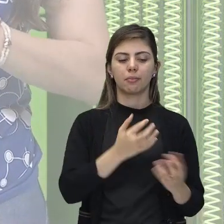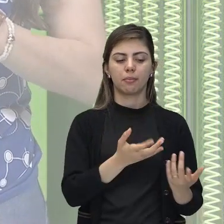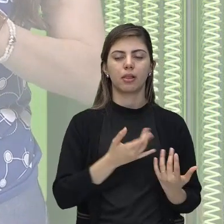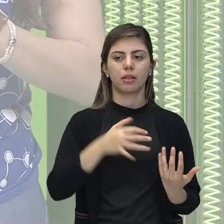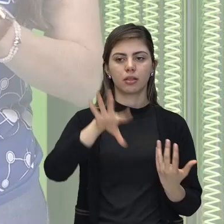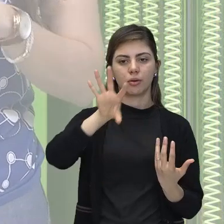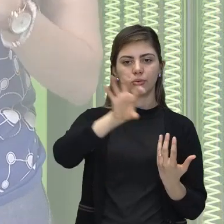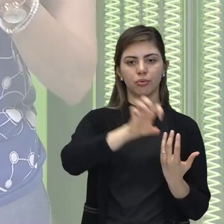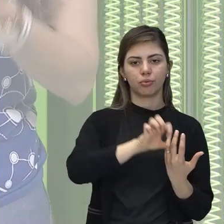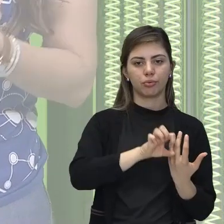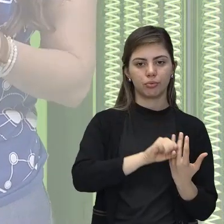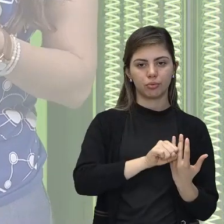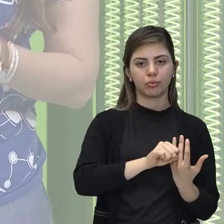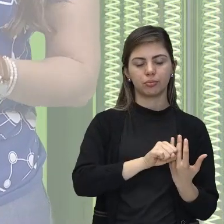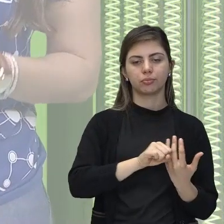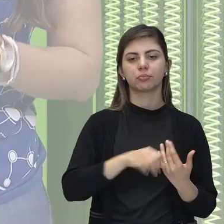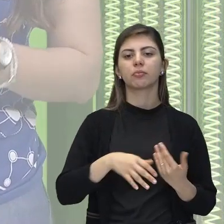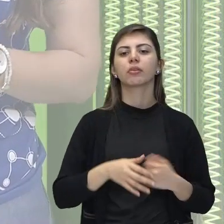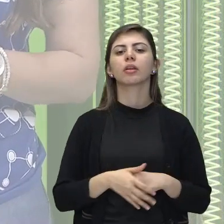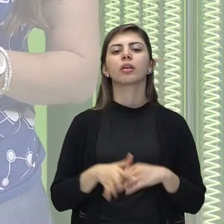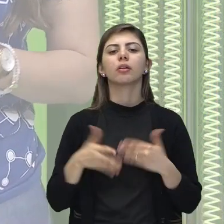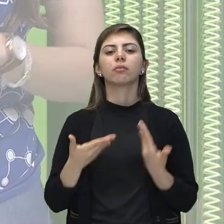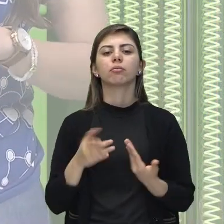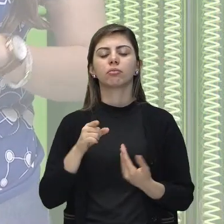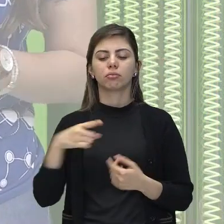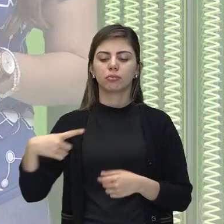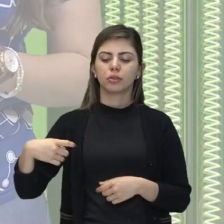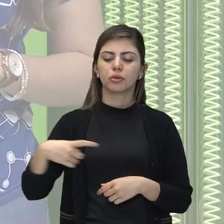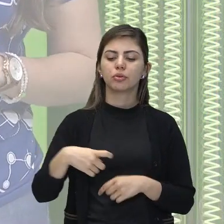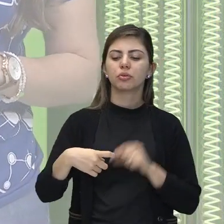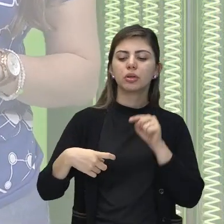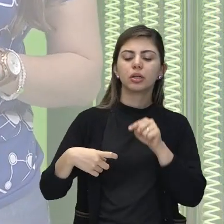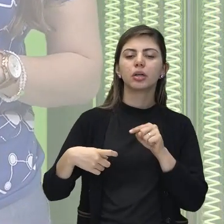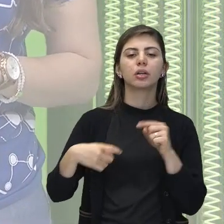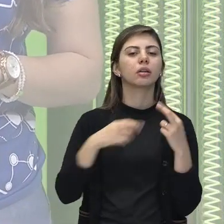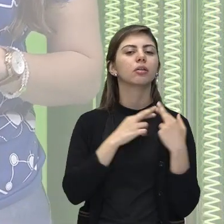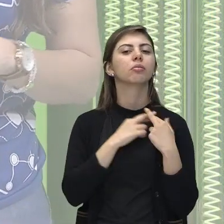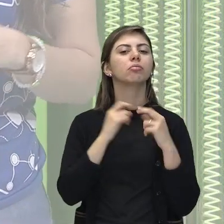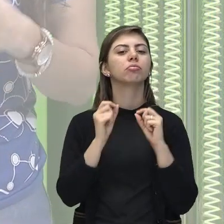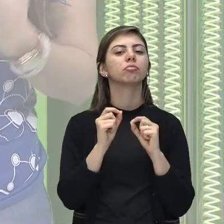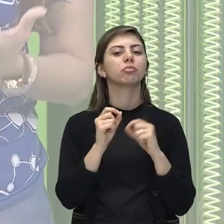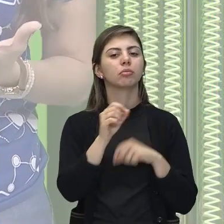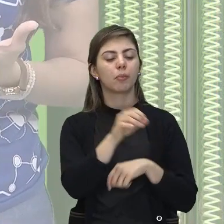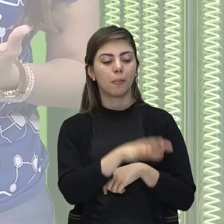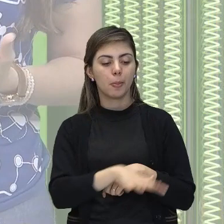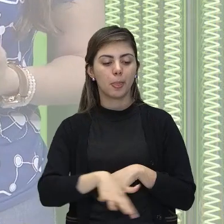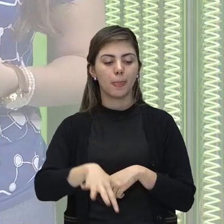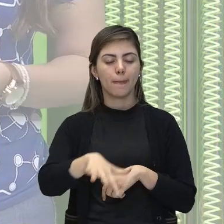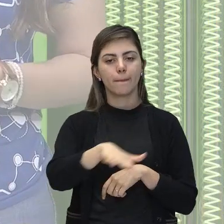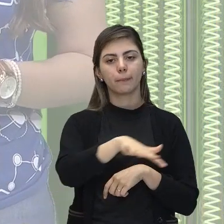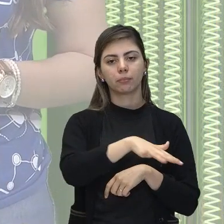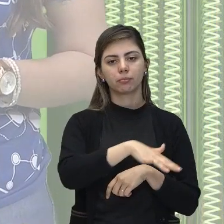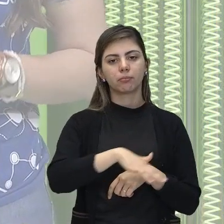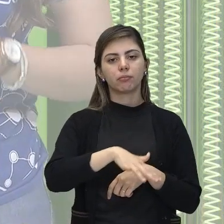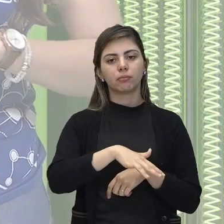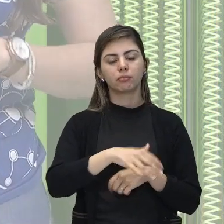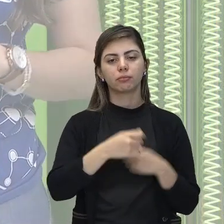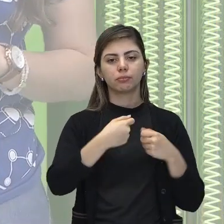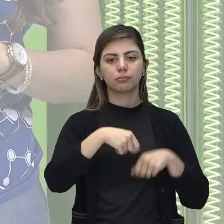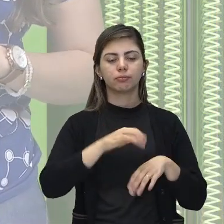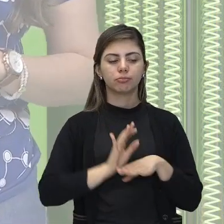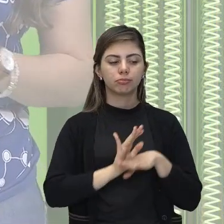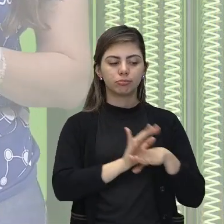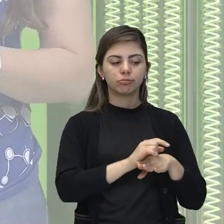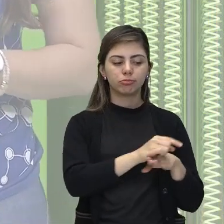qual é a função do fungo? O fungo vai garantir um ambiente mais propício para a sobrevivência